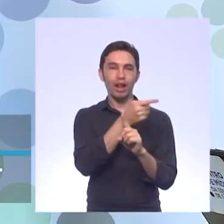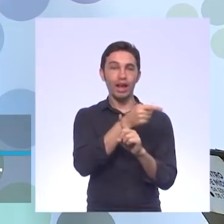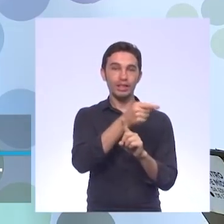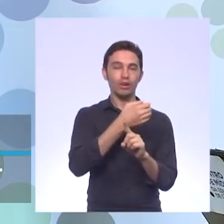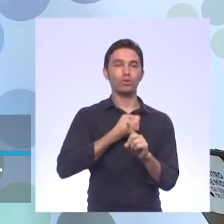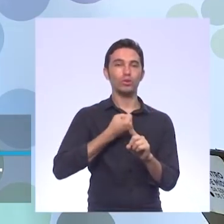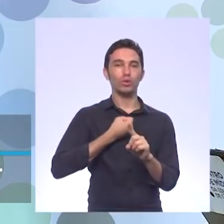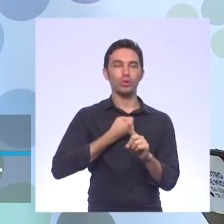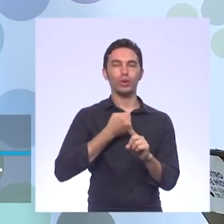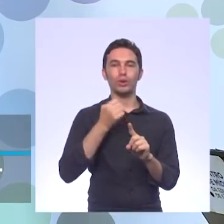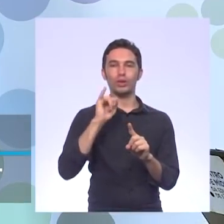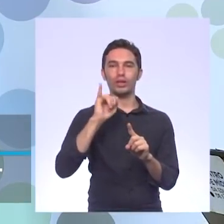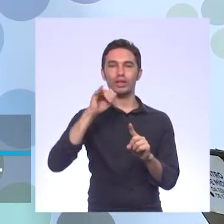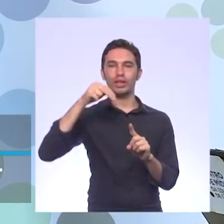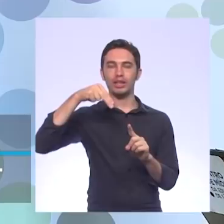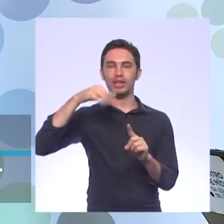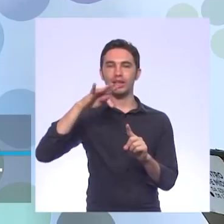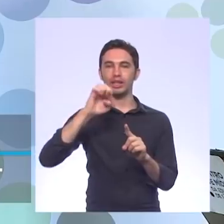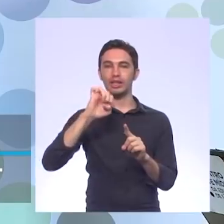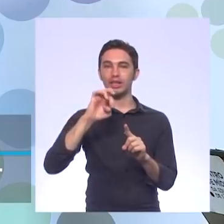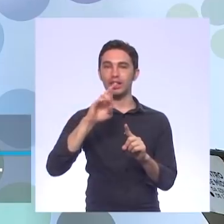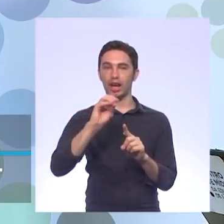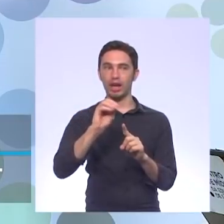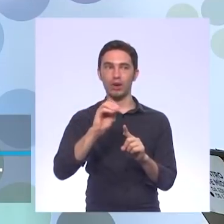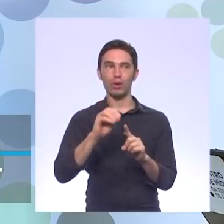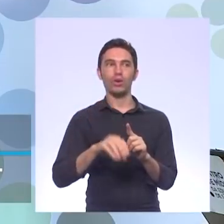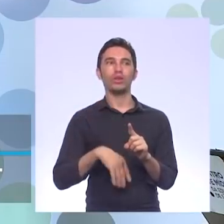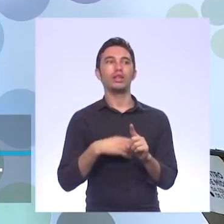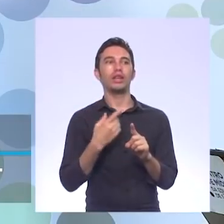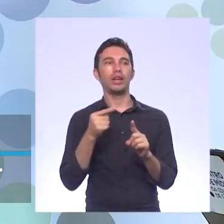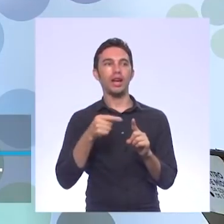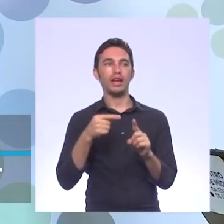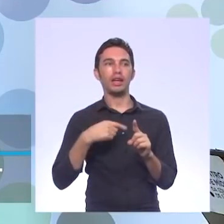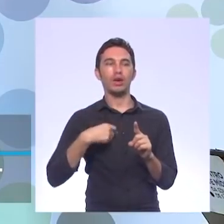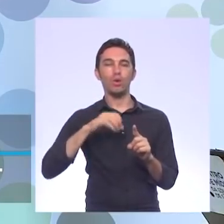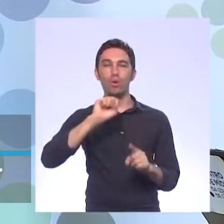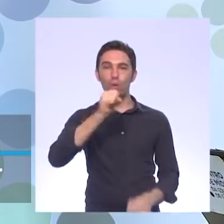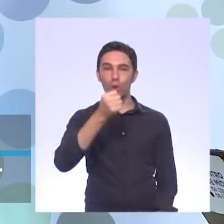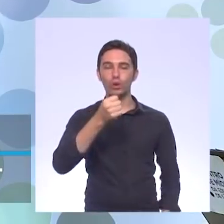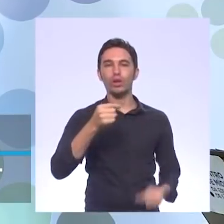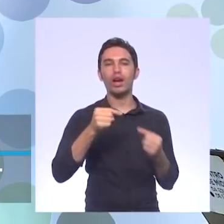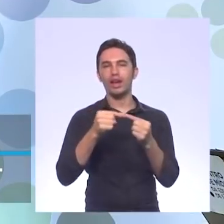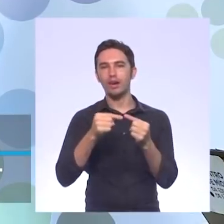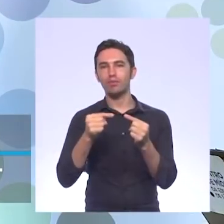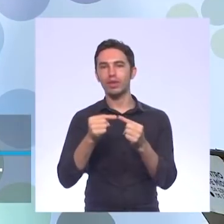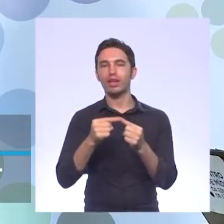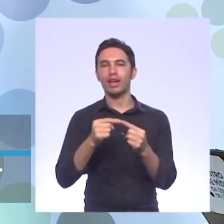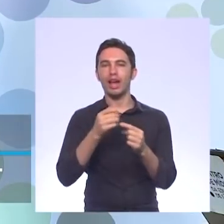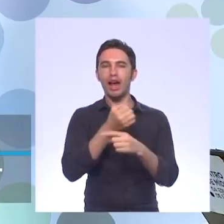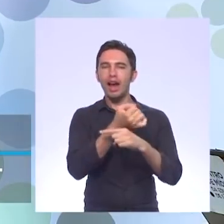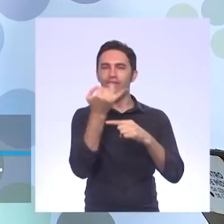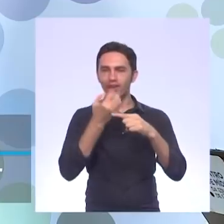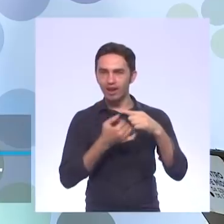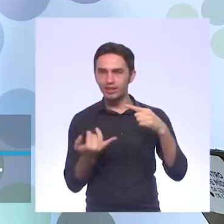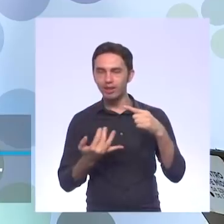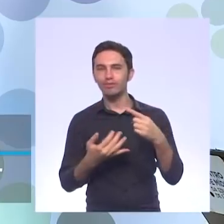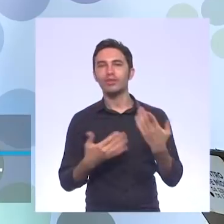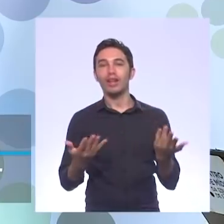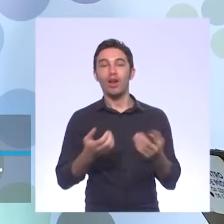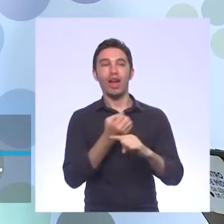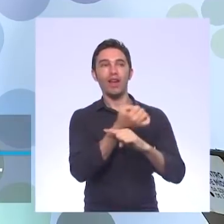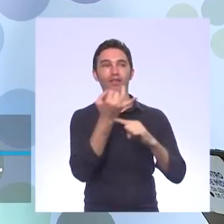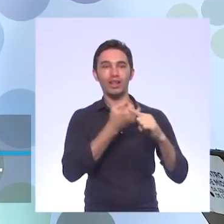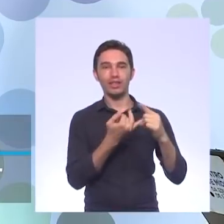e oito décimos Esta é a parte fracionária tá É bom lembrar isso então uma fração ela